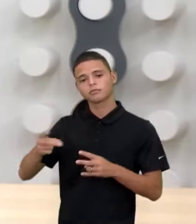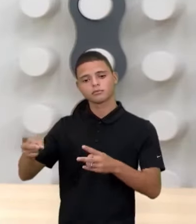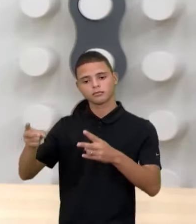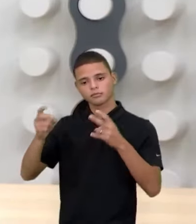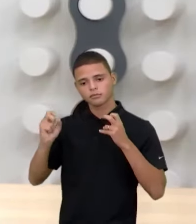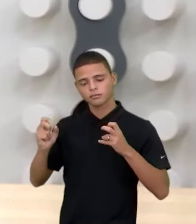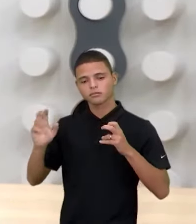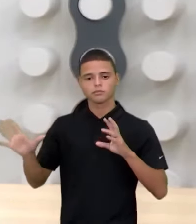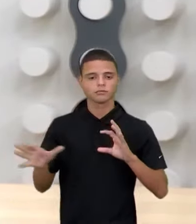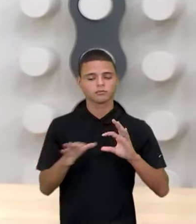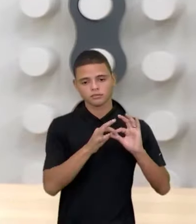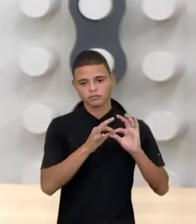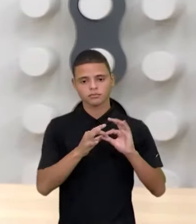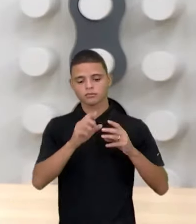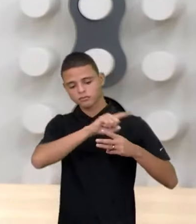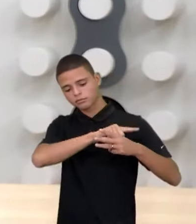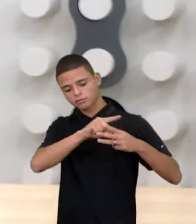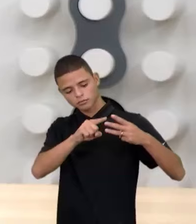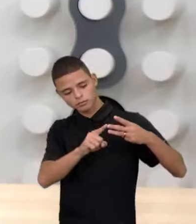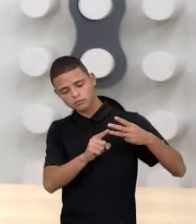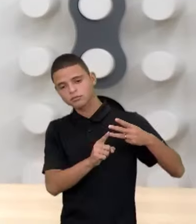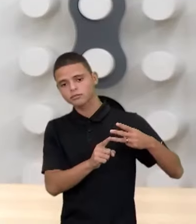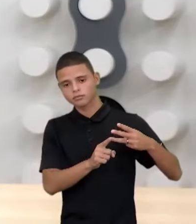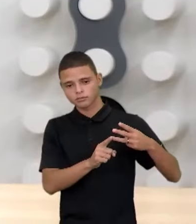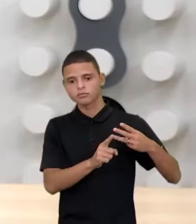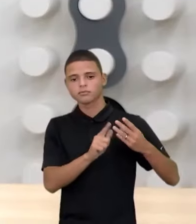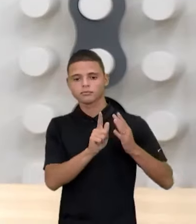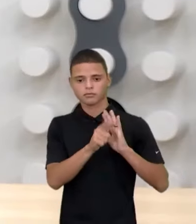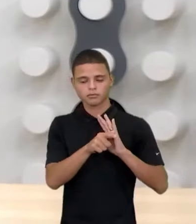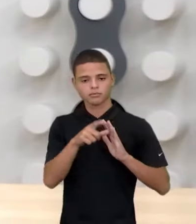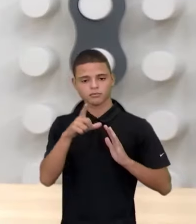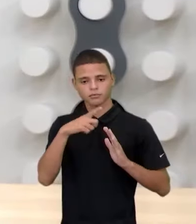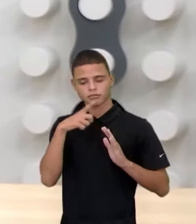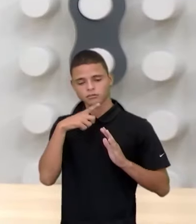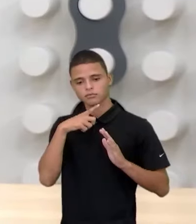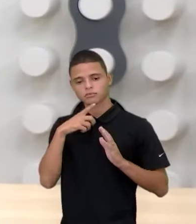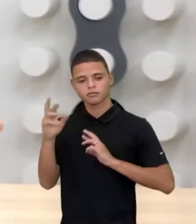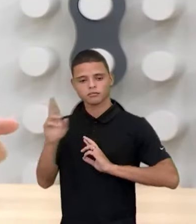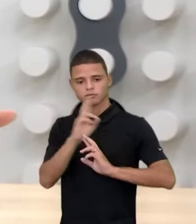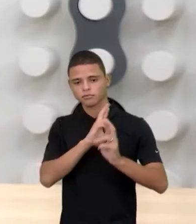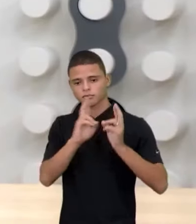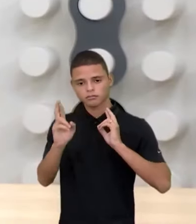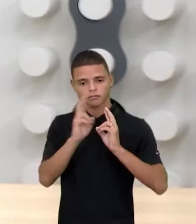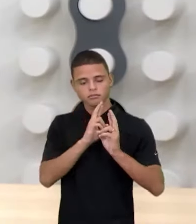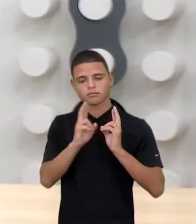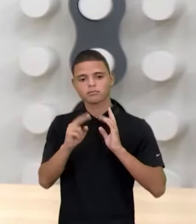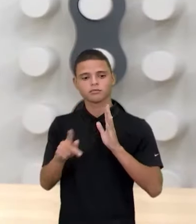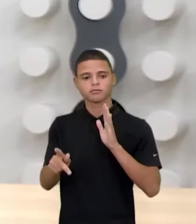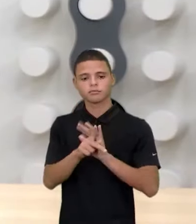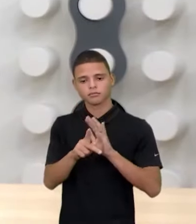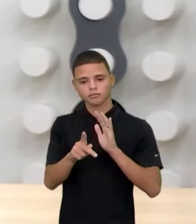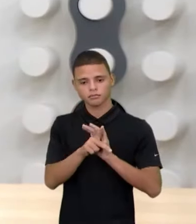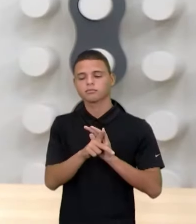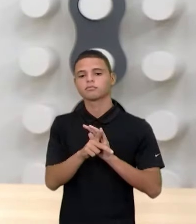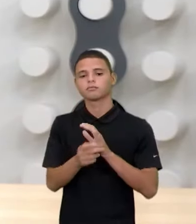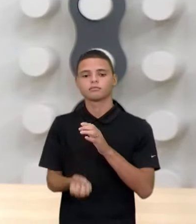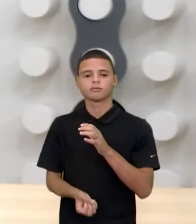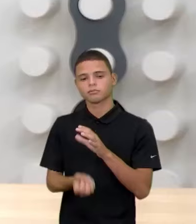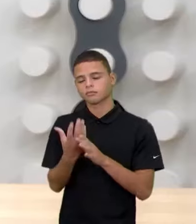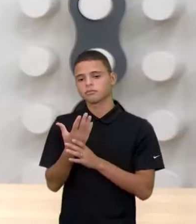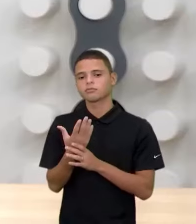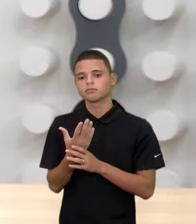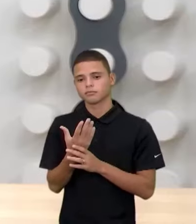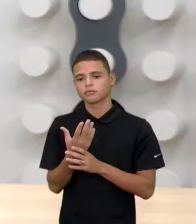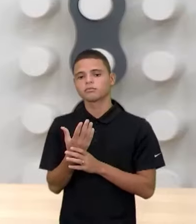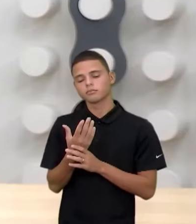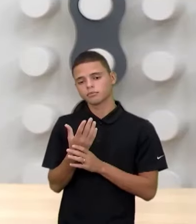na ligação dessas três, né, desses três gêneros que tem aí tem uma relação com a sua criação